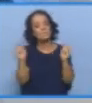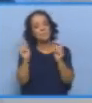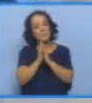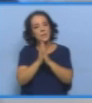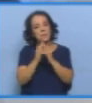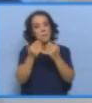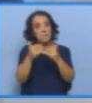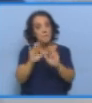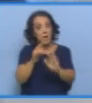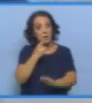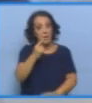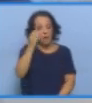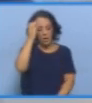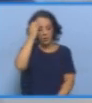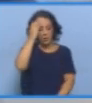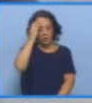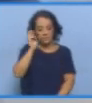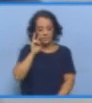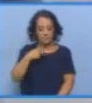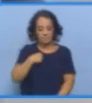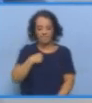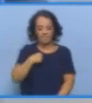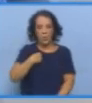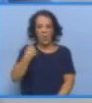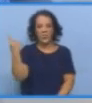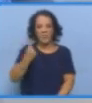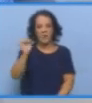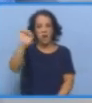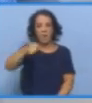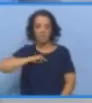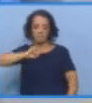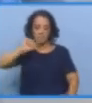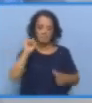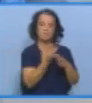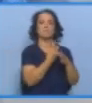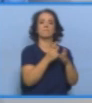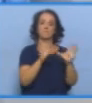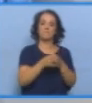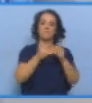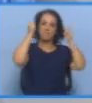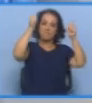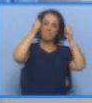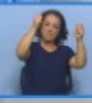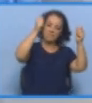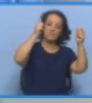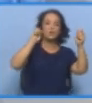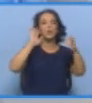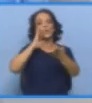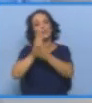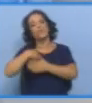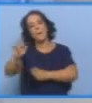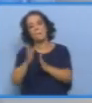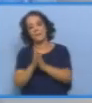uma coisa? A consciência hoje diz-me que eu devia ter marchado com os trabalhadores. E depois, se tivesse tempo, ia celebrar a missa, ou então... Era assim,